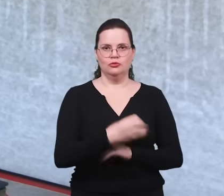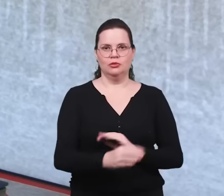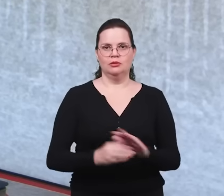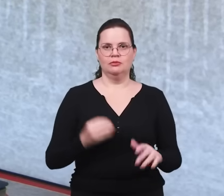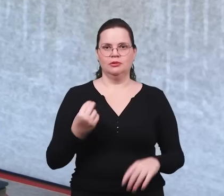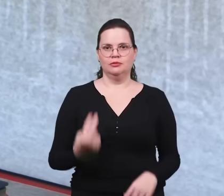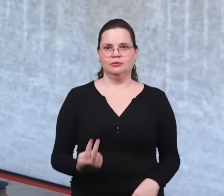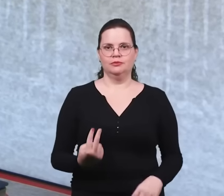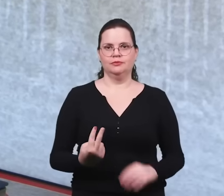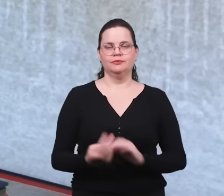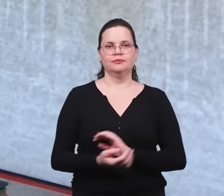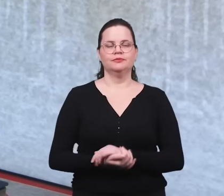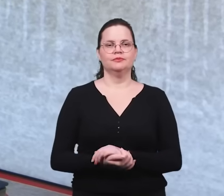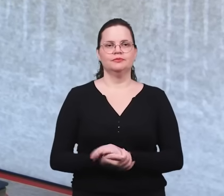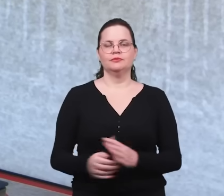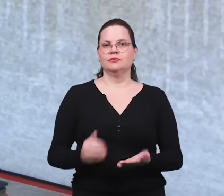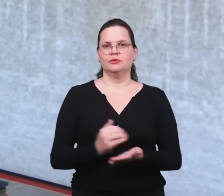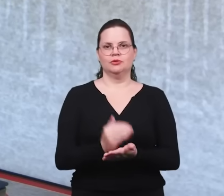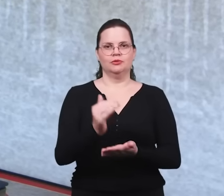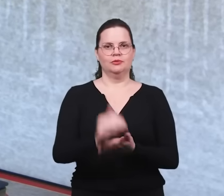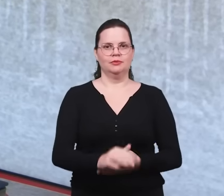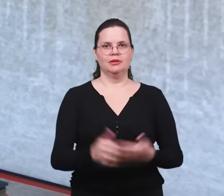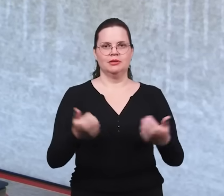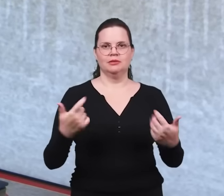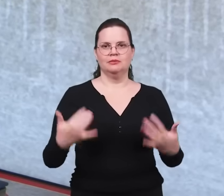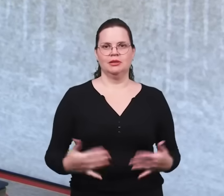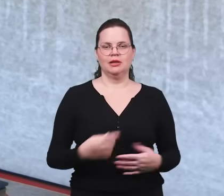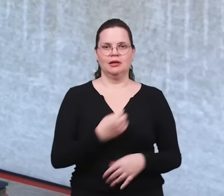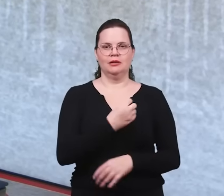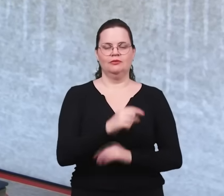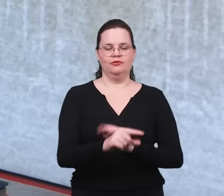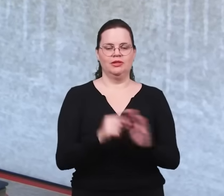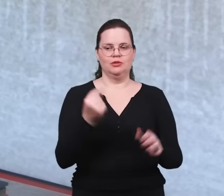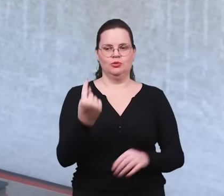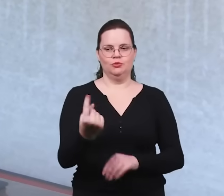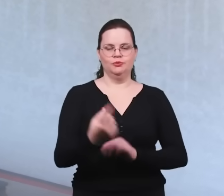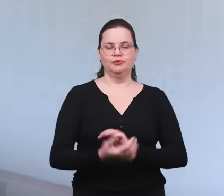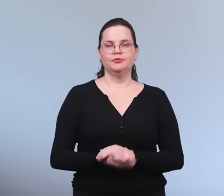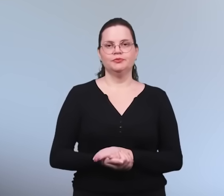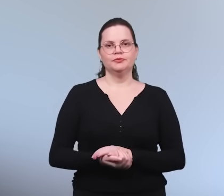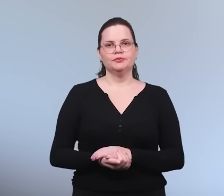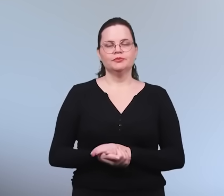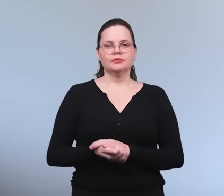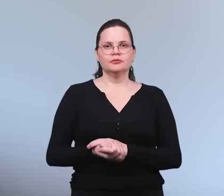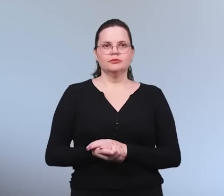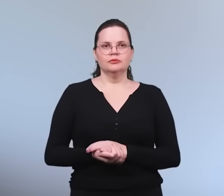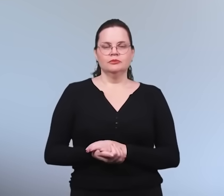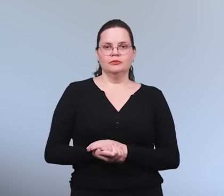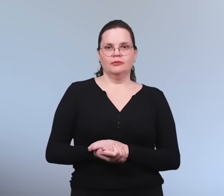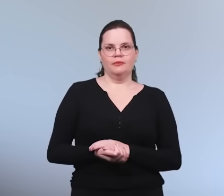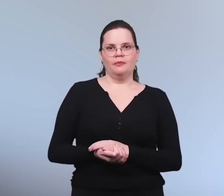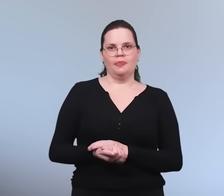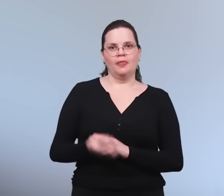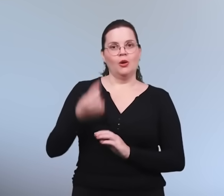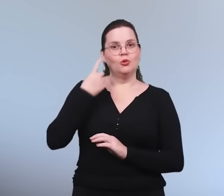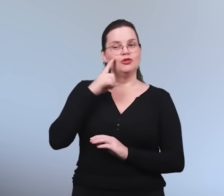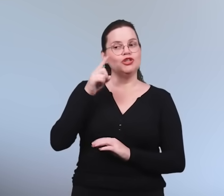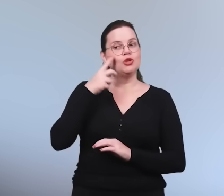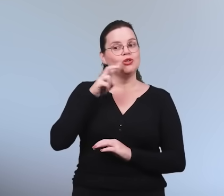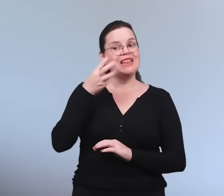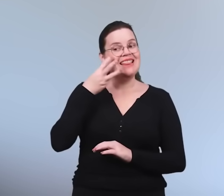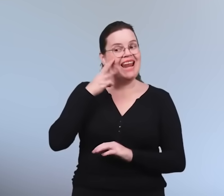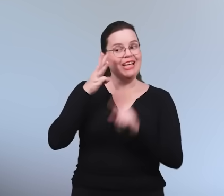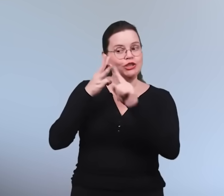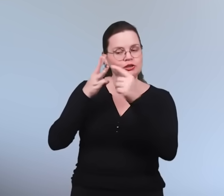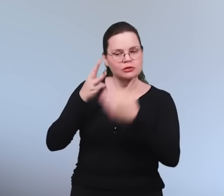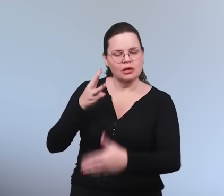2, quando começa falando aqui no versículo 1, dizendo assim: E ao terceiro dia